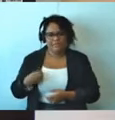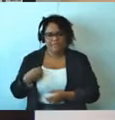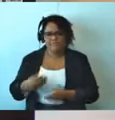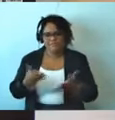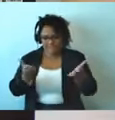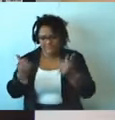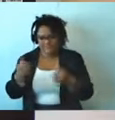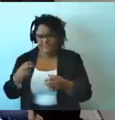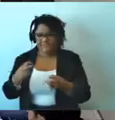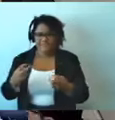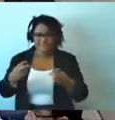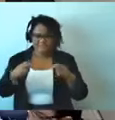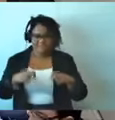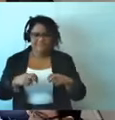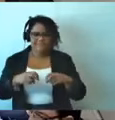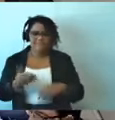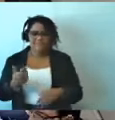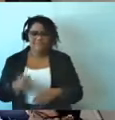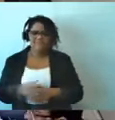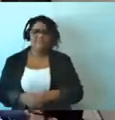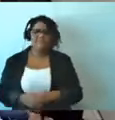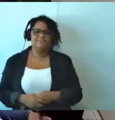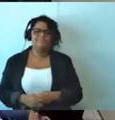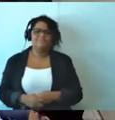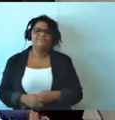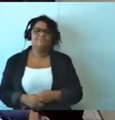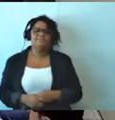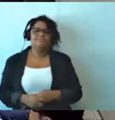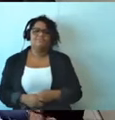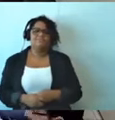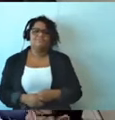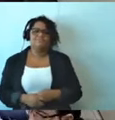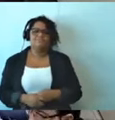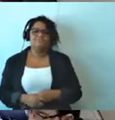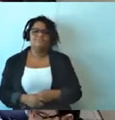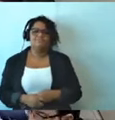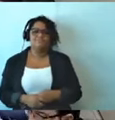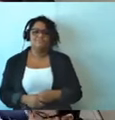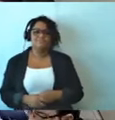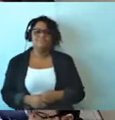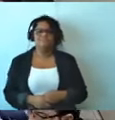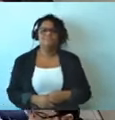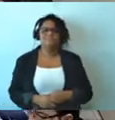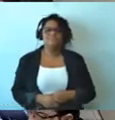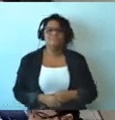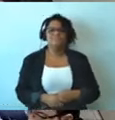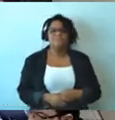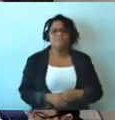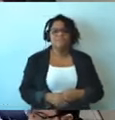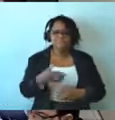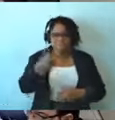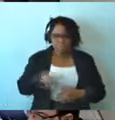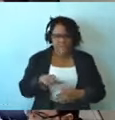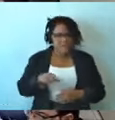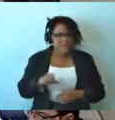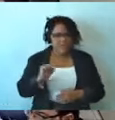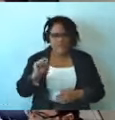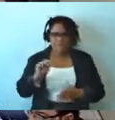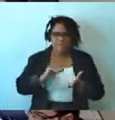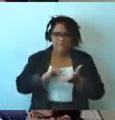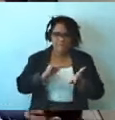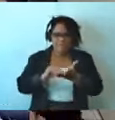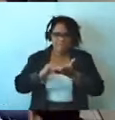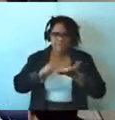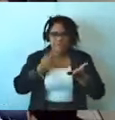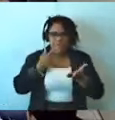Fred, pode sentar do lado de cá. E tem mais alguém que eu não falei aqui, gente? Do